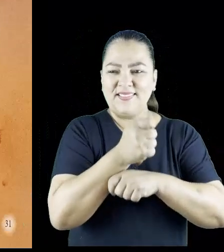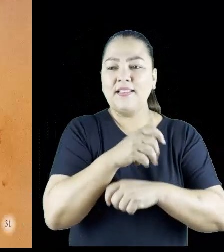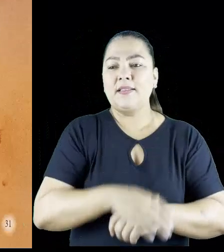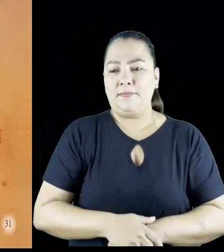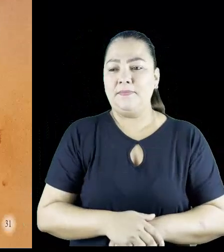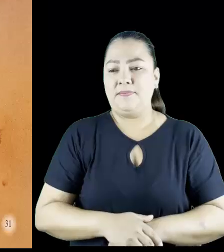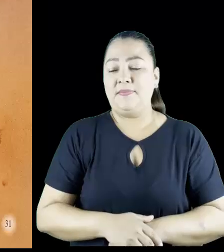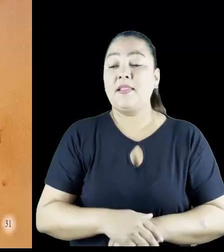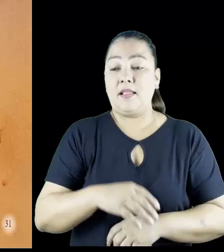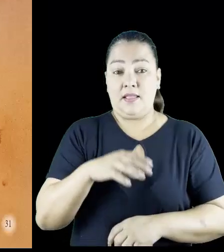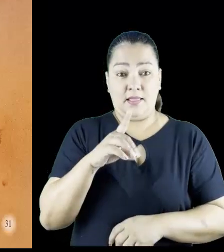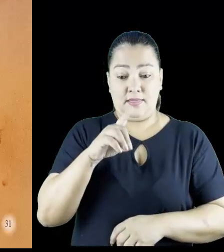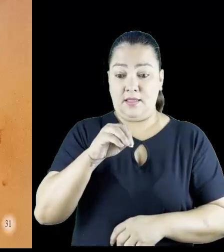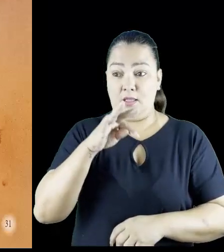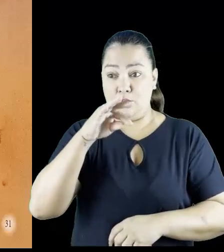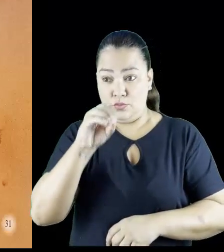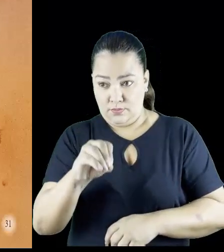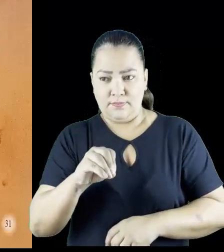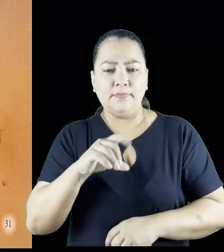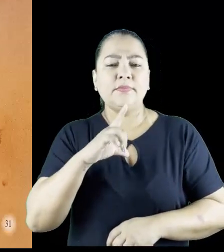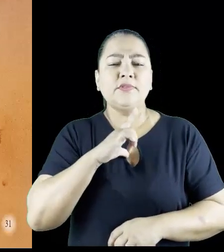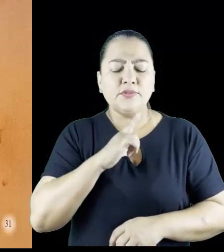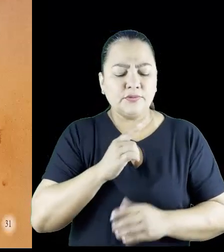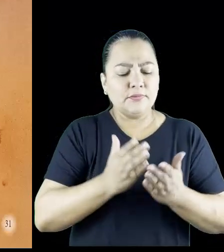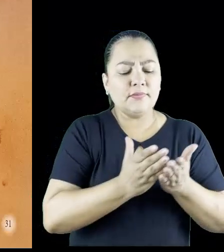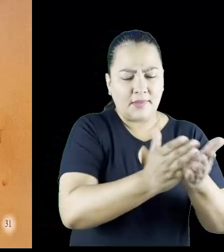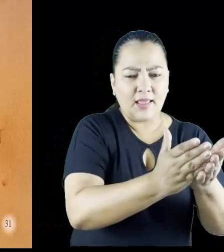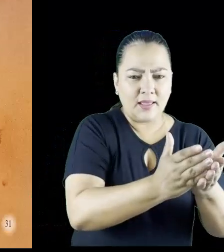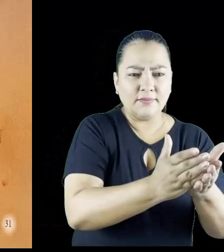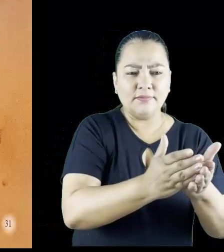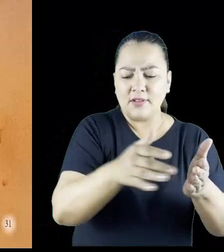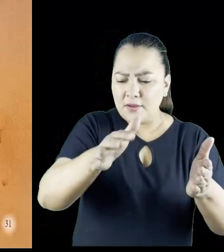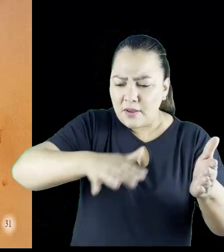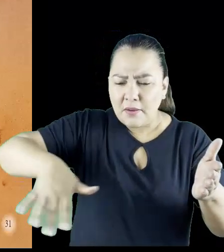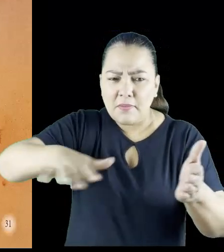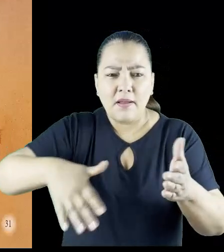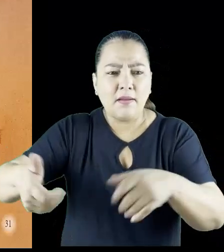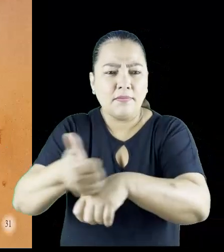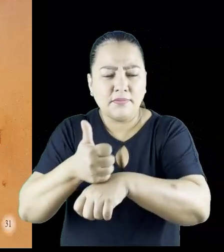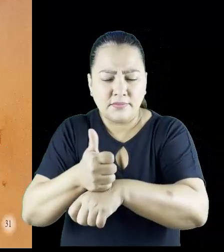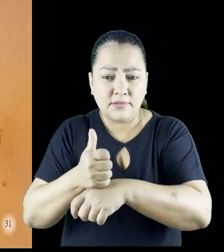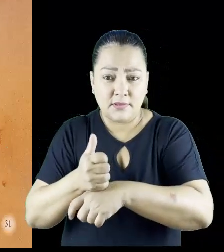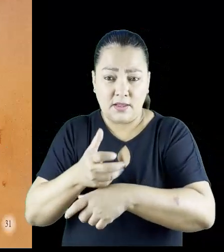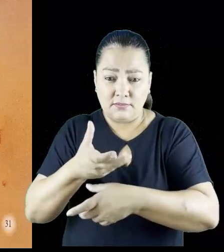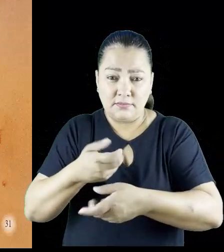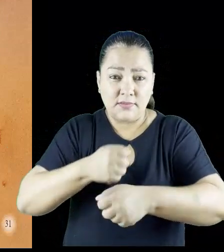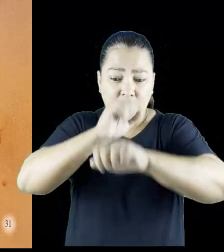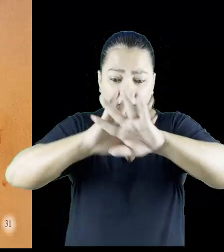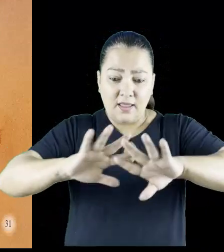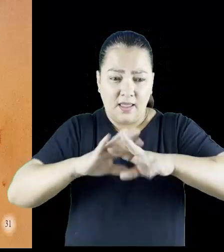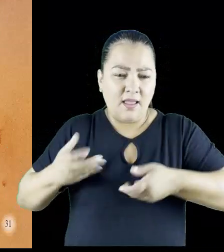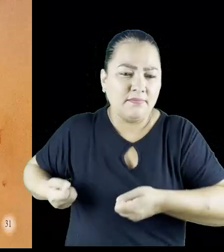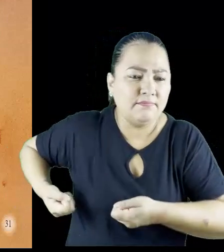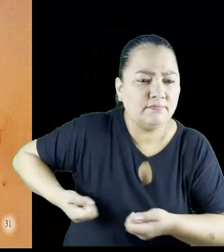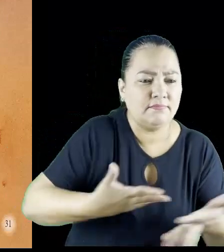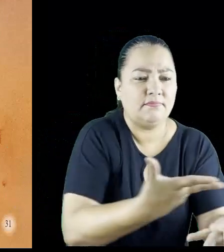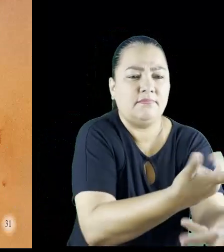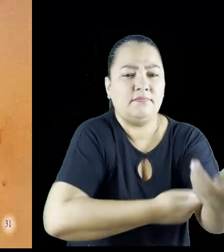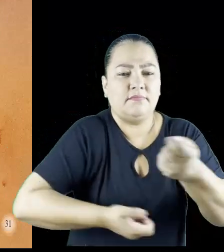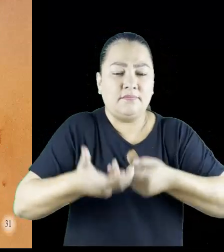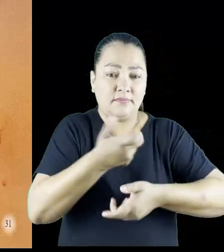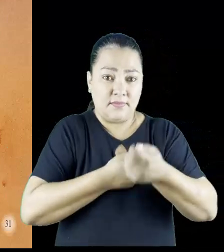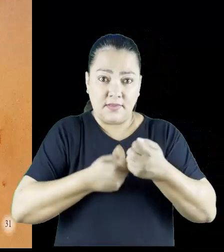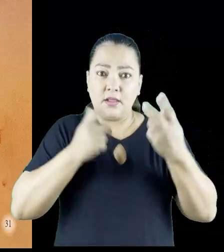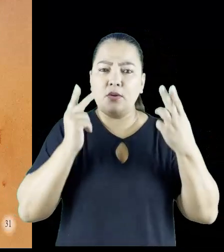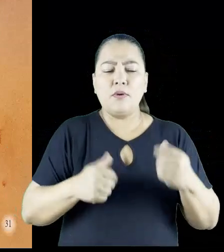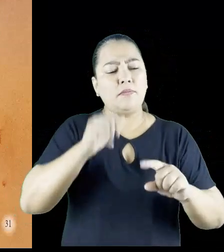de Itapema, o seu Dato. Ele tinha o barco, um rancho e pescava com rede de arrasto. E para homenageá-lo, assim como os